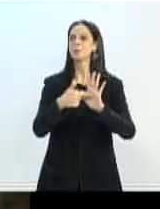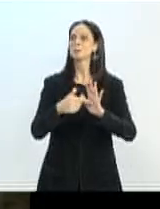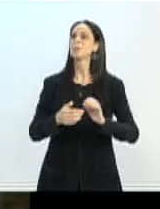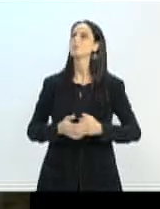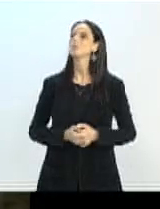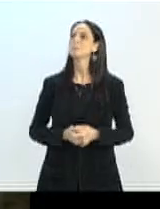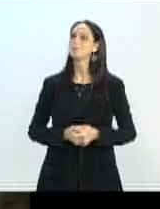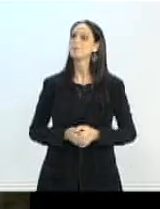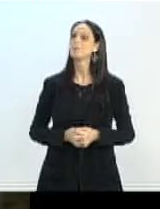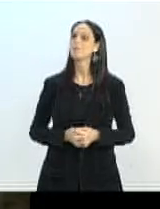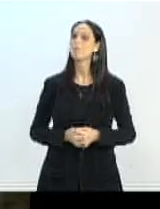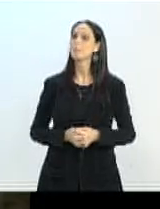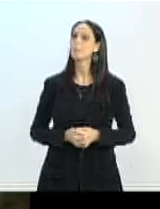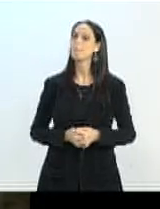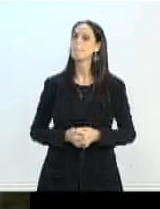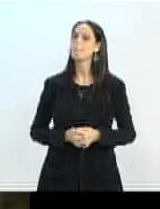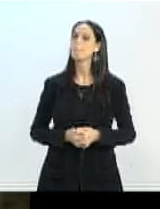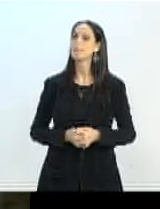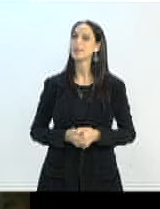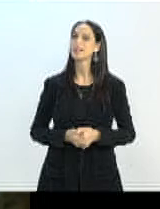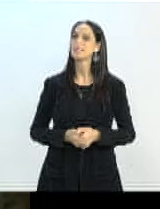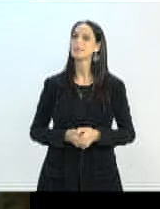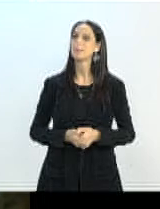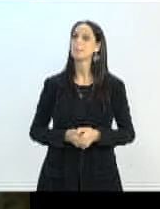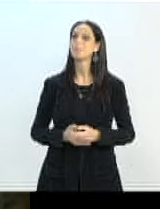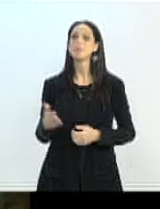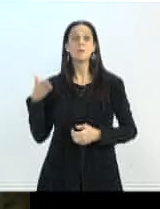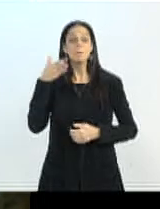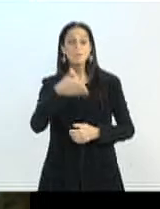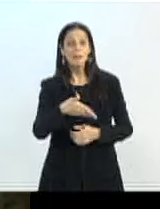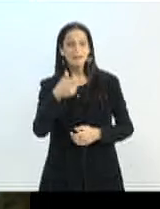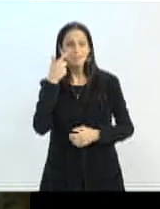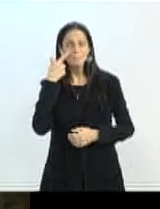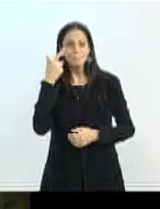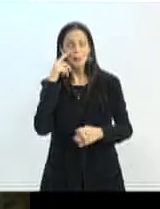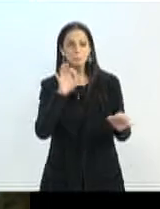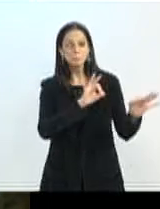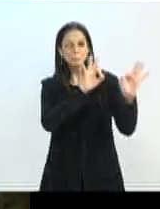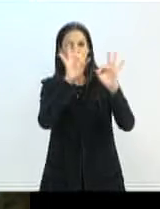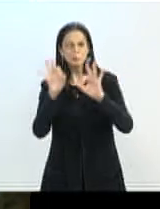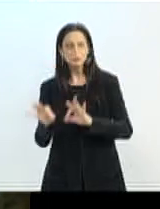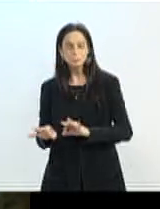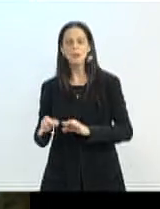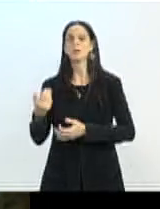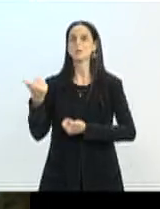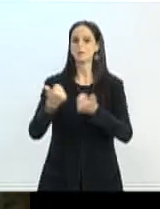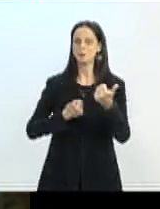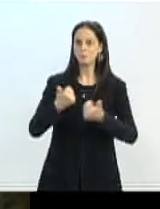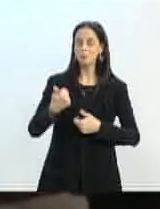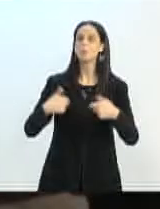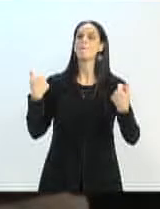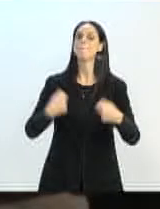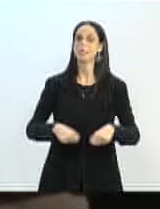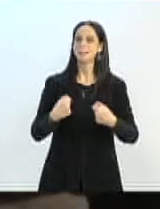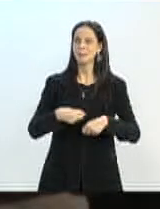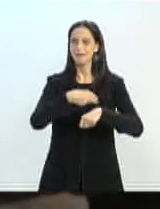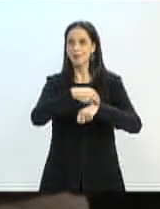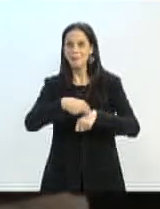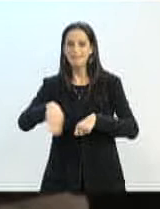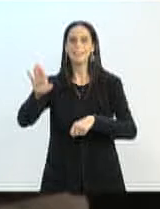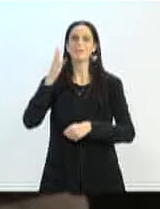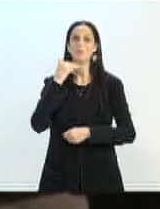um, para assistir os jogos, tinham que levar um alimento, arrecadar um alimento na final da Libertadores, e esse alimento foi